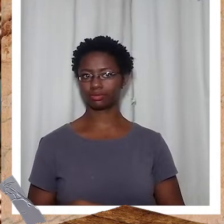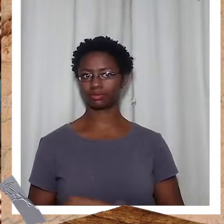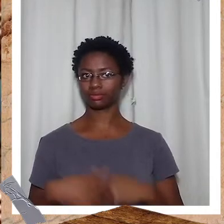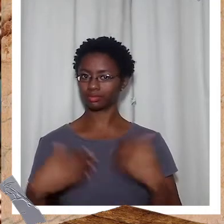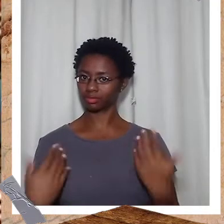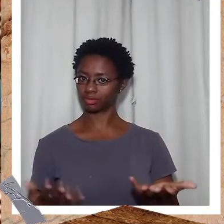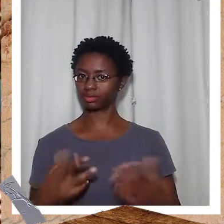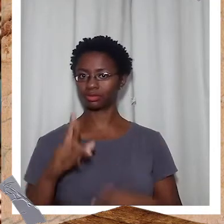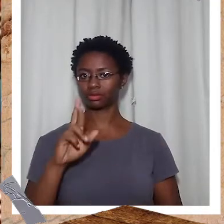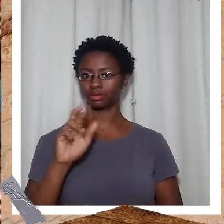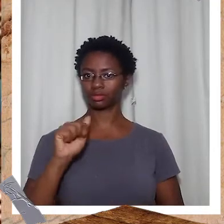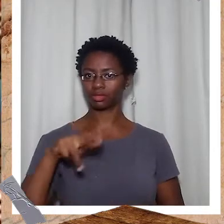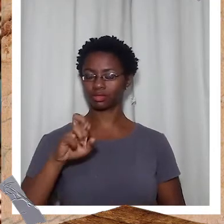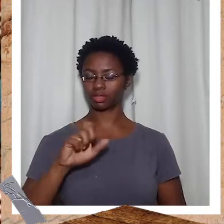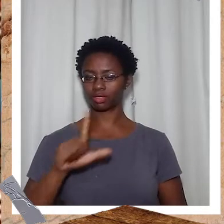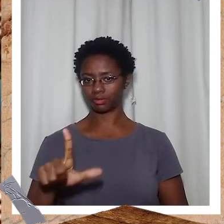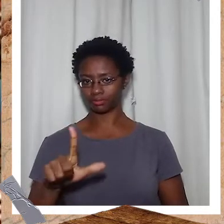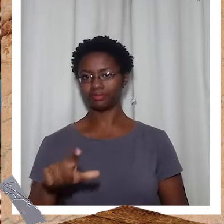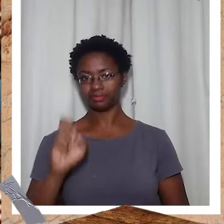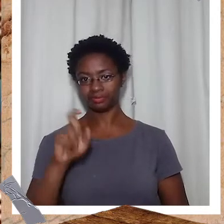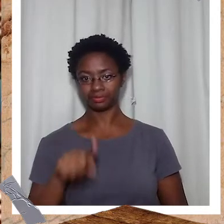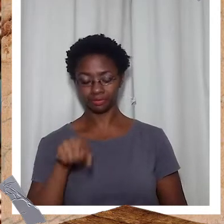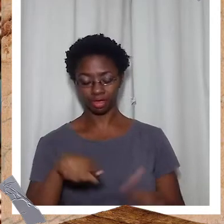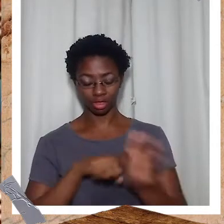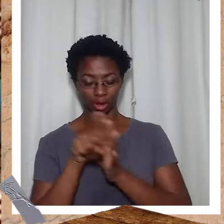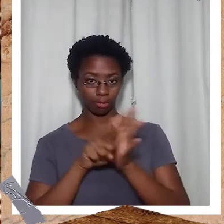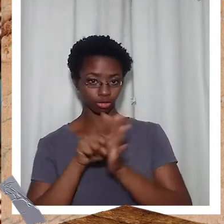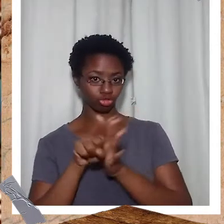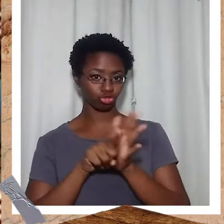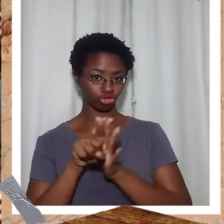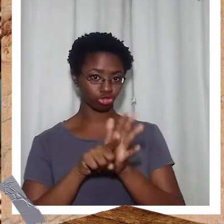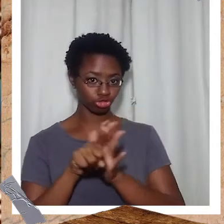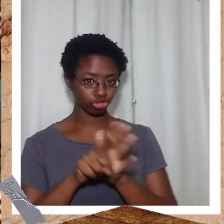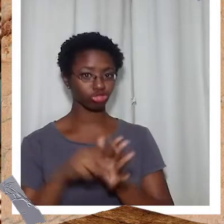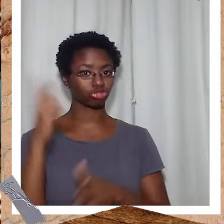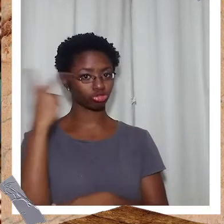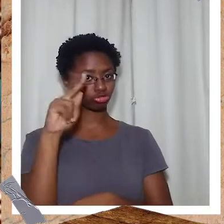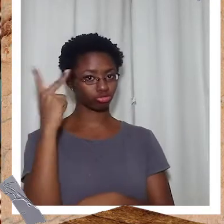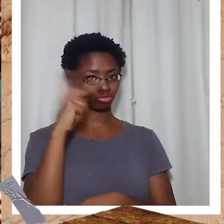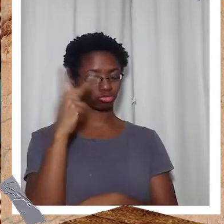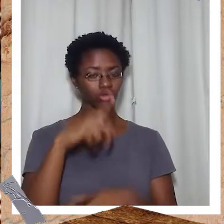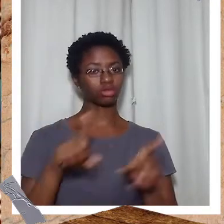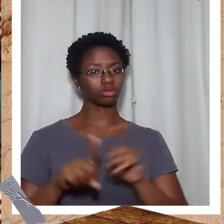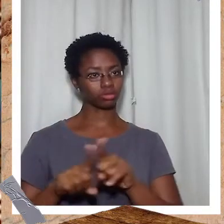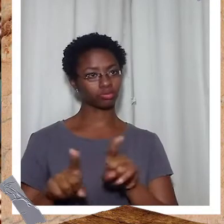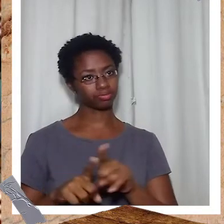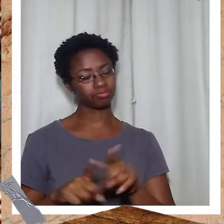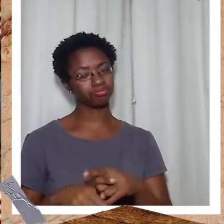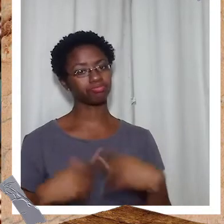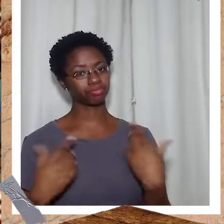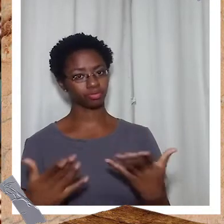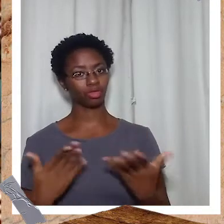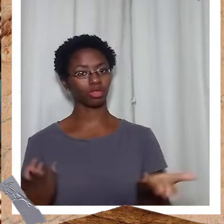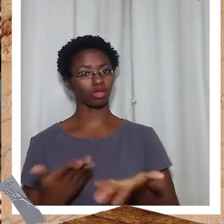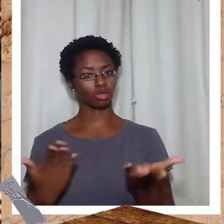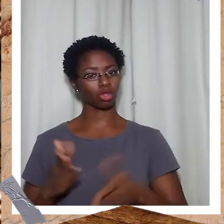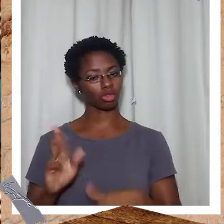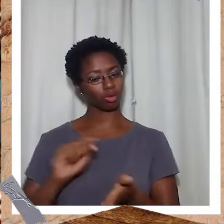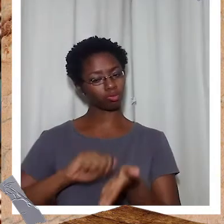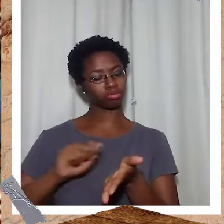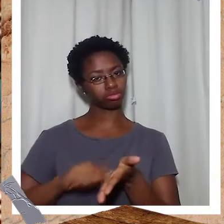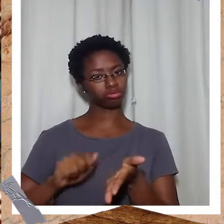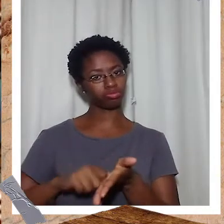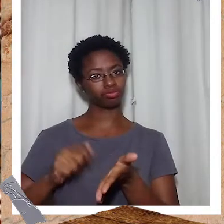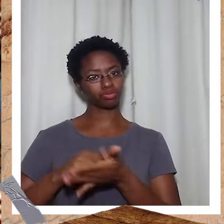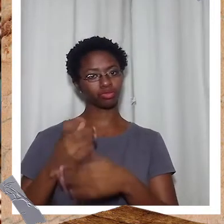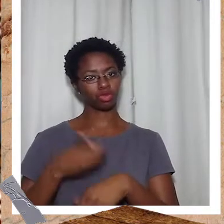Bom, Raquel Barreto é uma pesquisadora, historiadora. Atualmente ela desenvolve um doutorado sobre